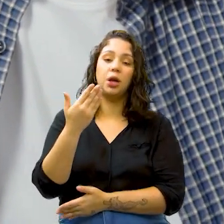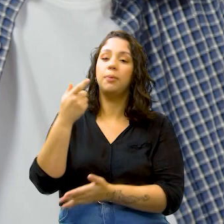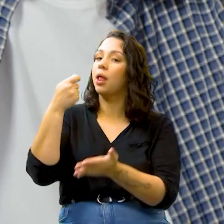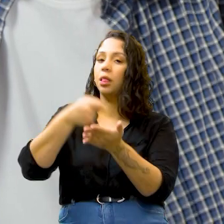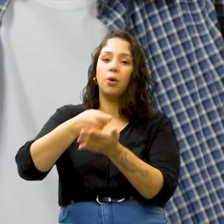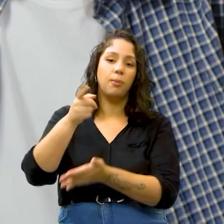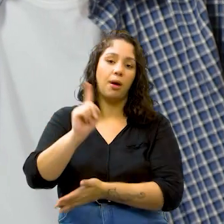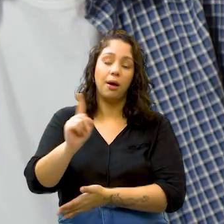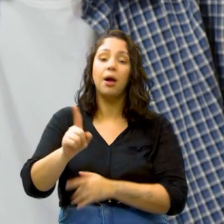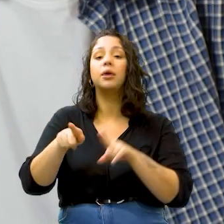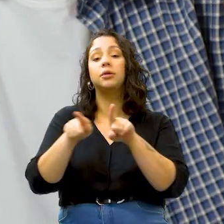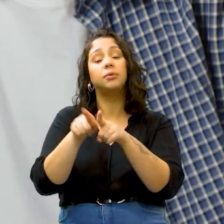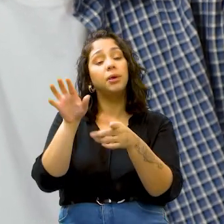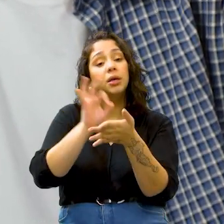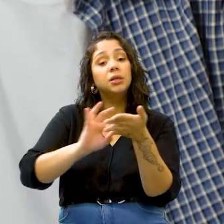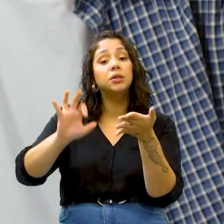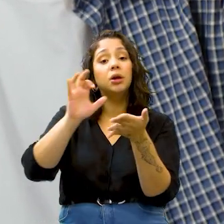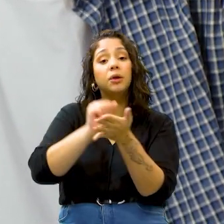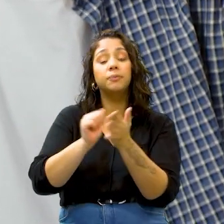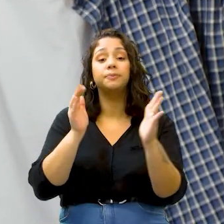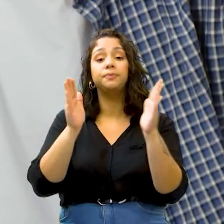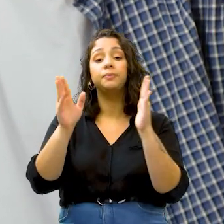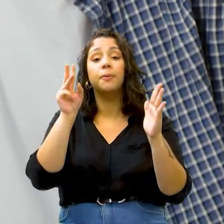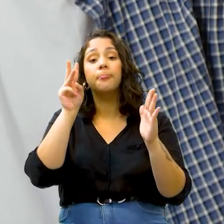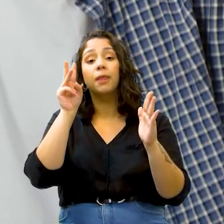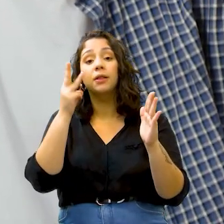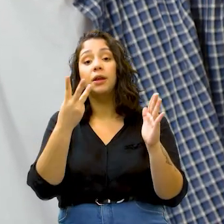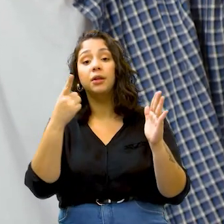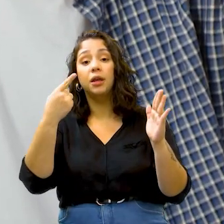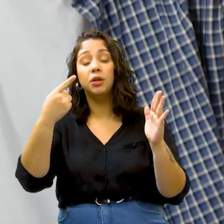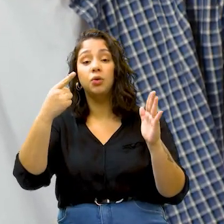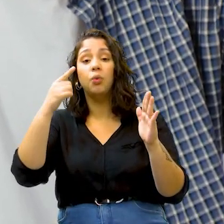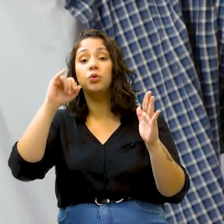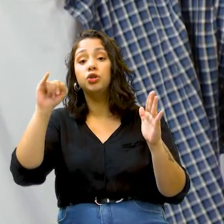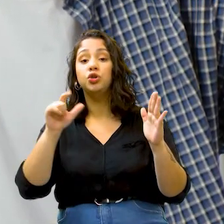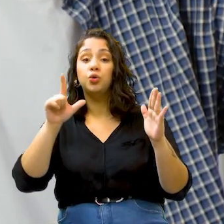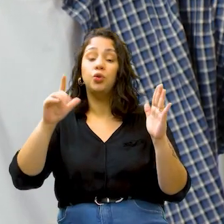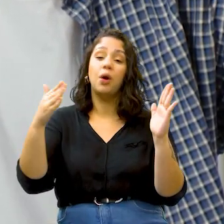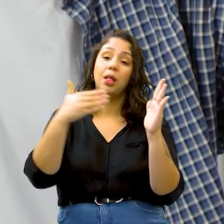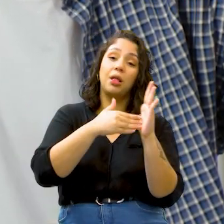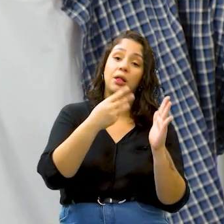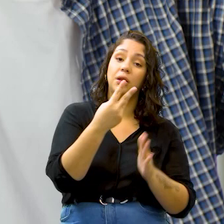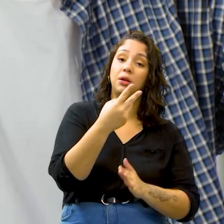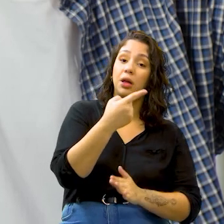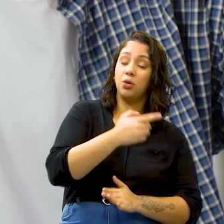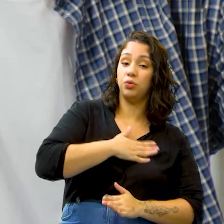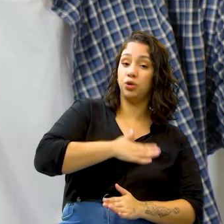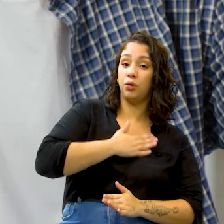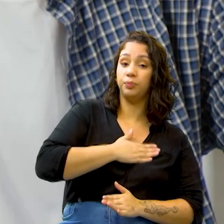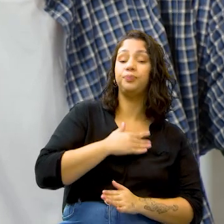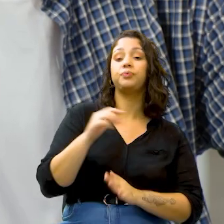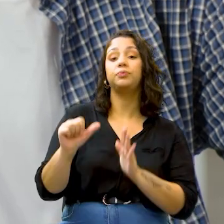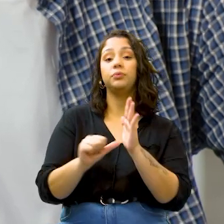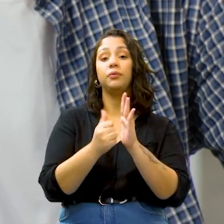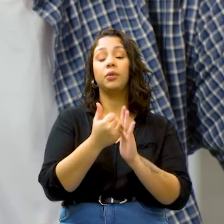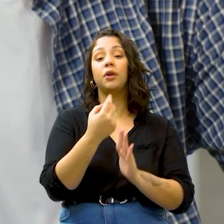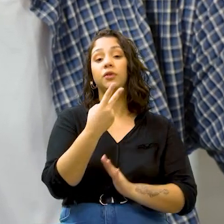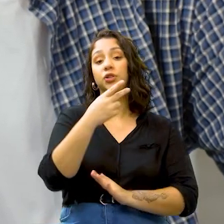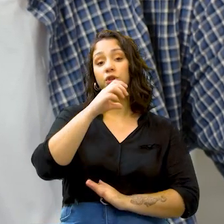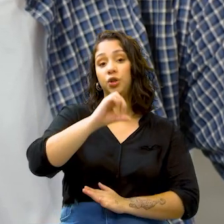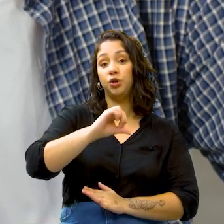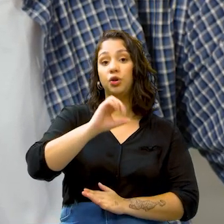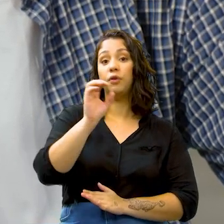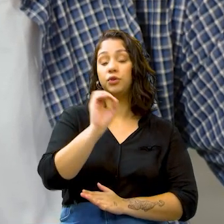solicitar a isenção da taxa e depois a inscrição entre 31 de Julho e 31 de agosto primeira fase do vestibular dia